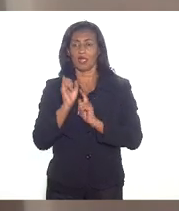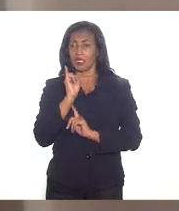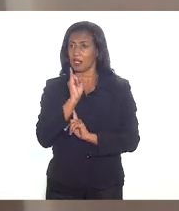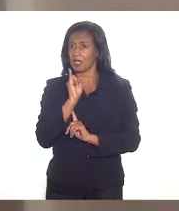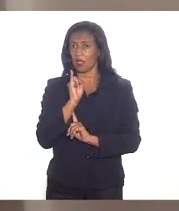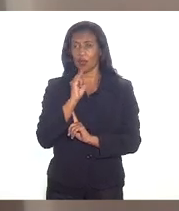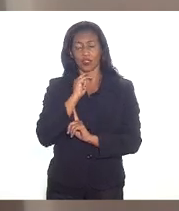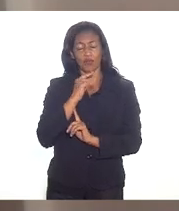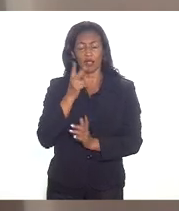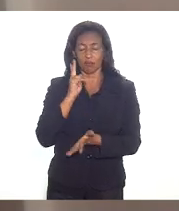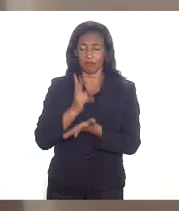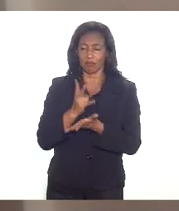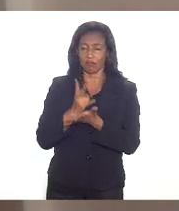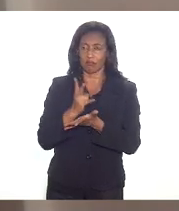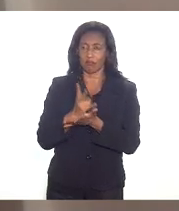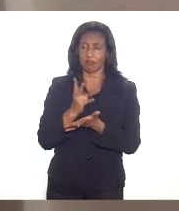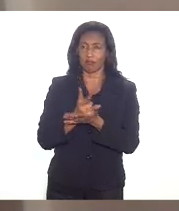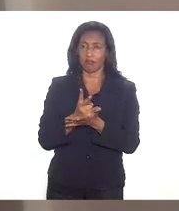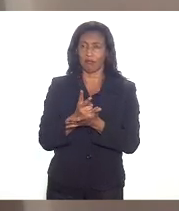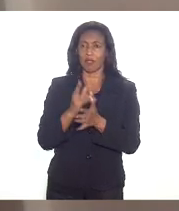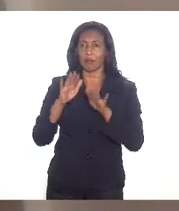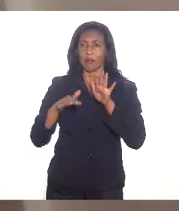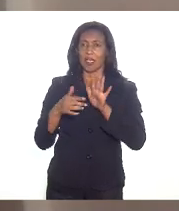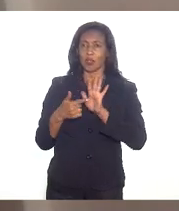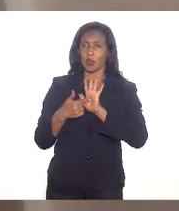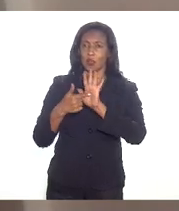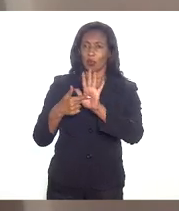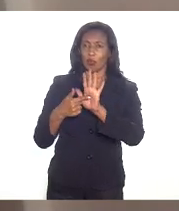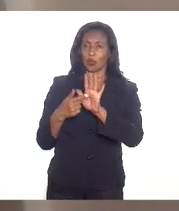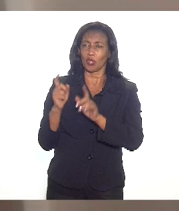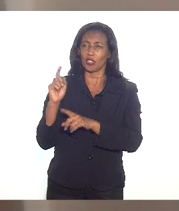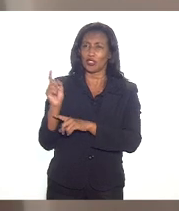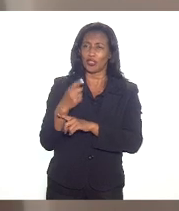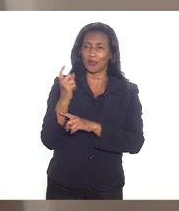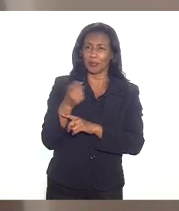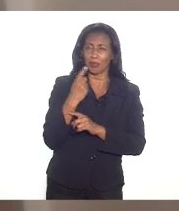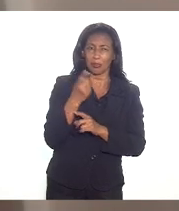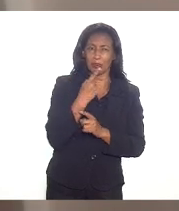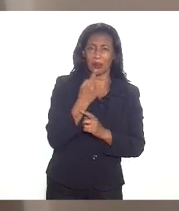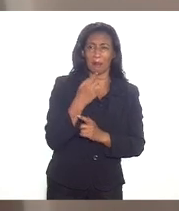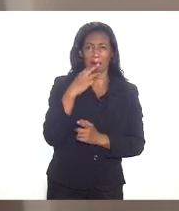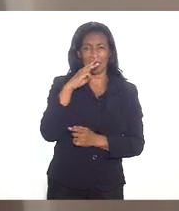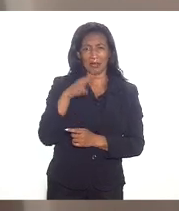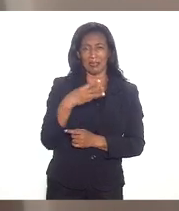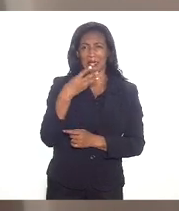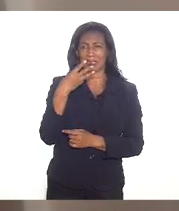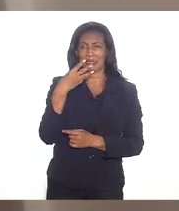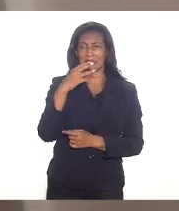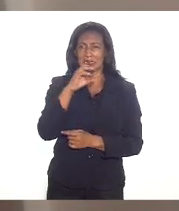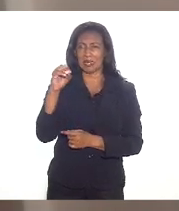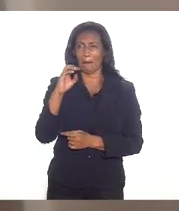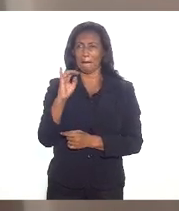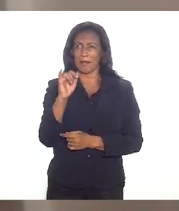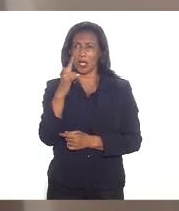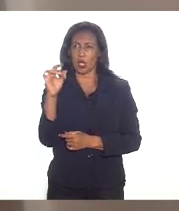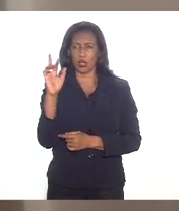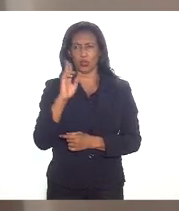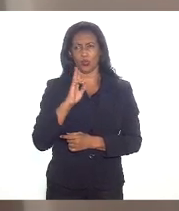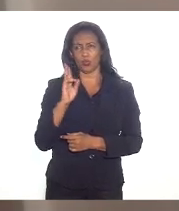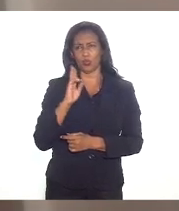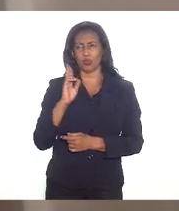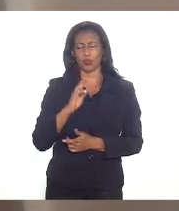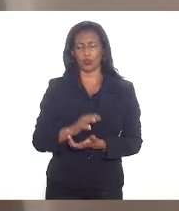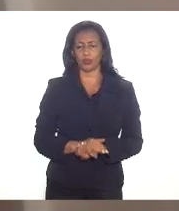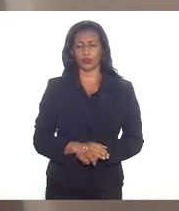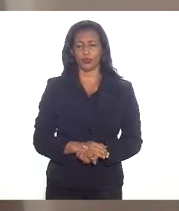sair, principalmente apontando para uma dívida lá, quer dizer, a longo prazo de mais de 300 bilhões de reais. Pode, por favor.